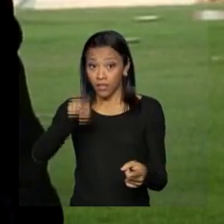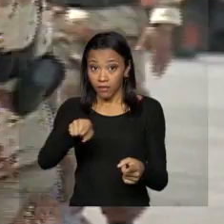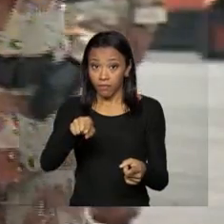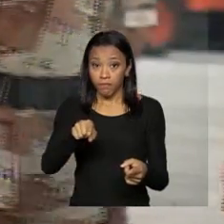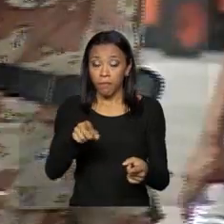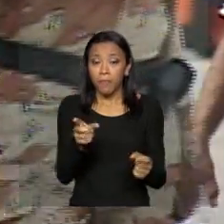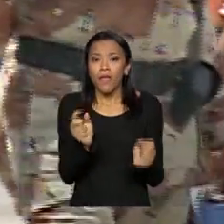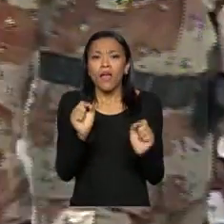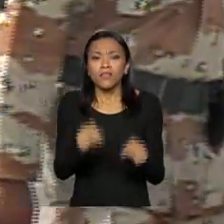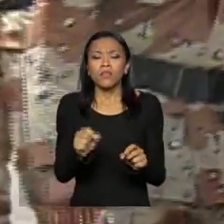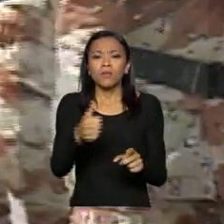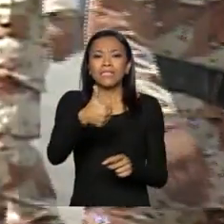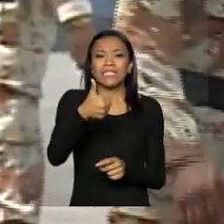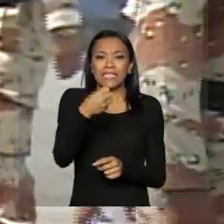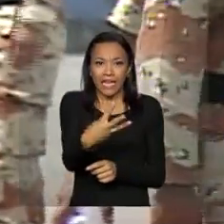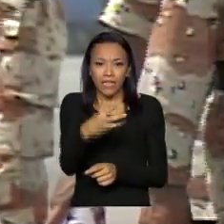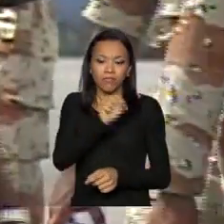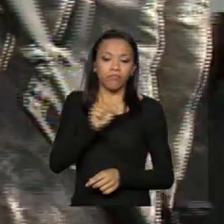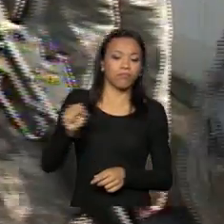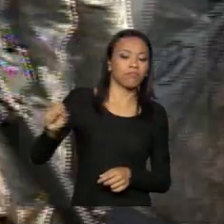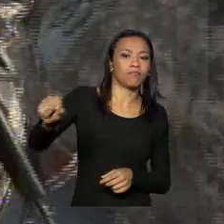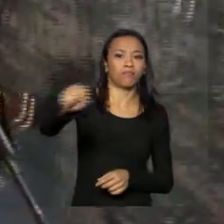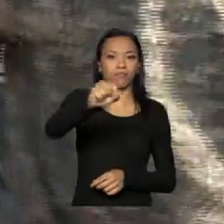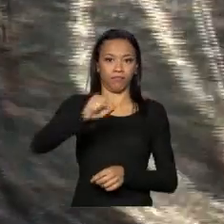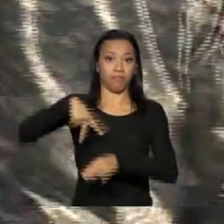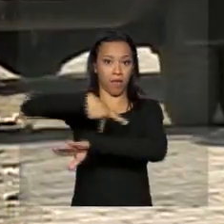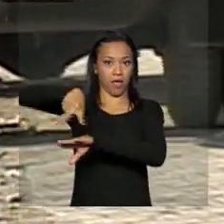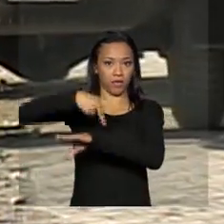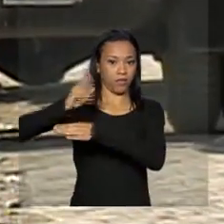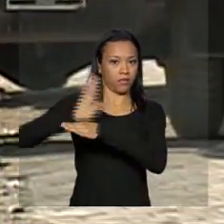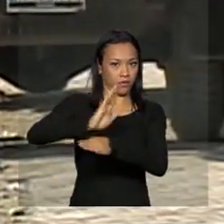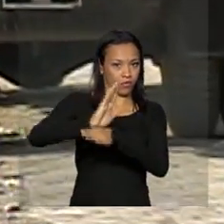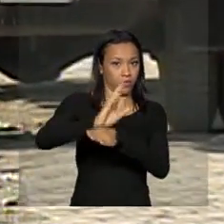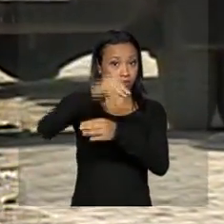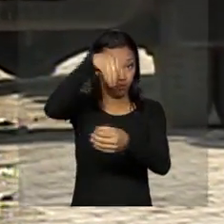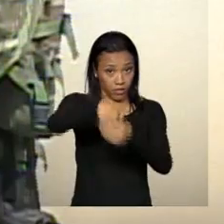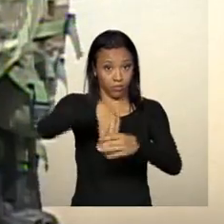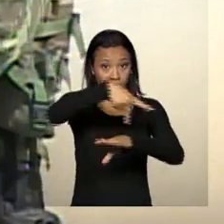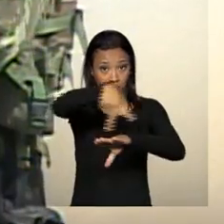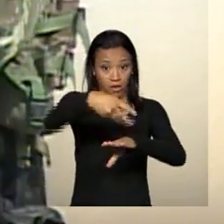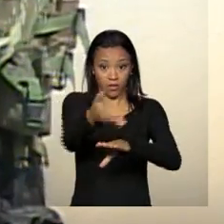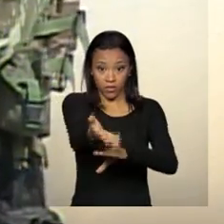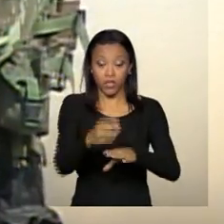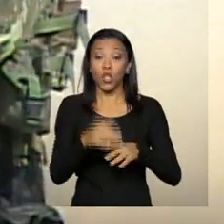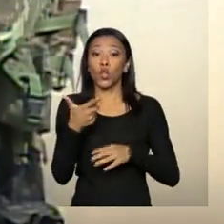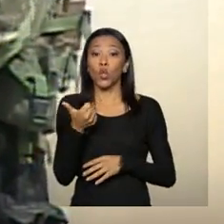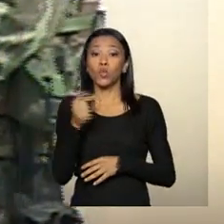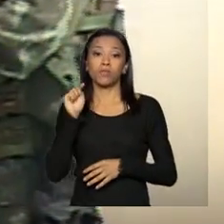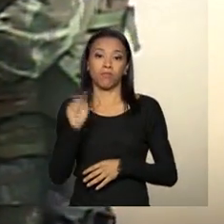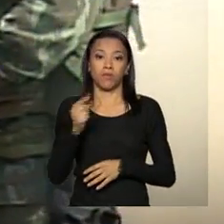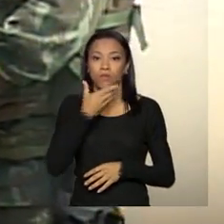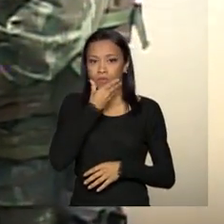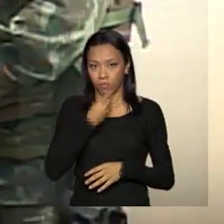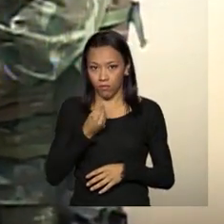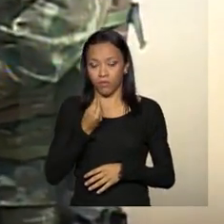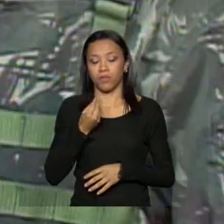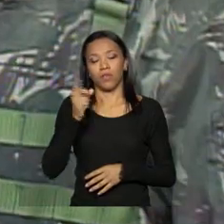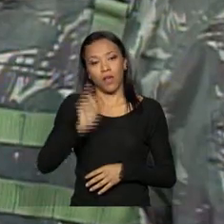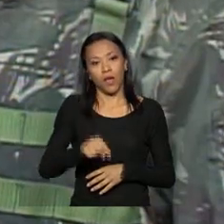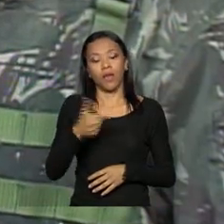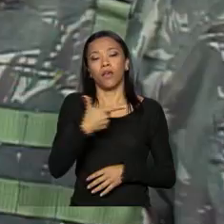MINUSTAH. São 13 países na missão. Juntos mantêm no Haiti 12 mil homens. O contingente brasileiro é